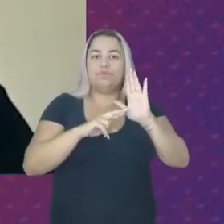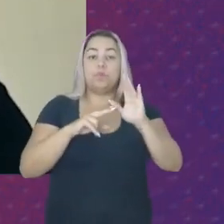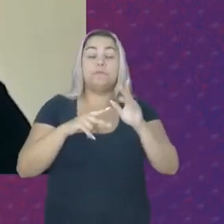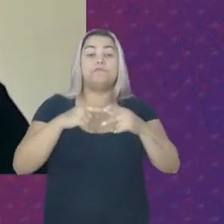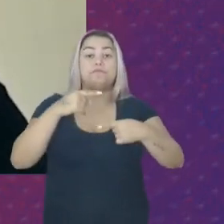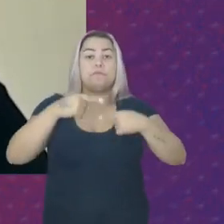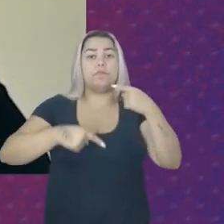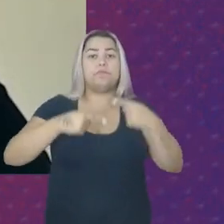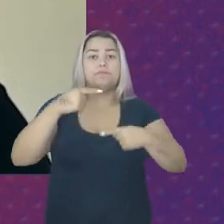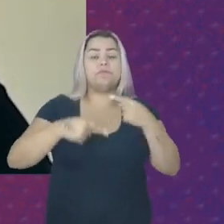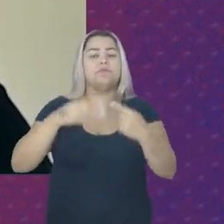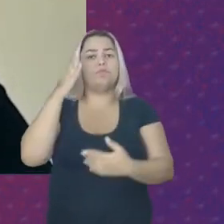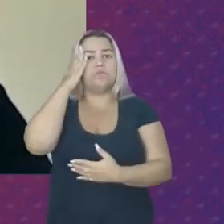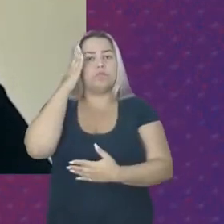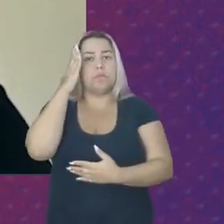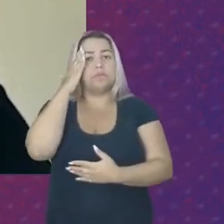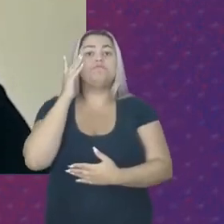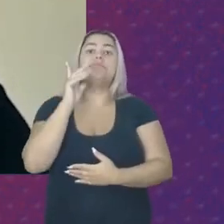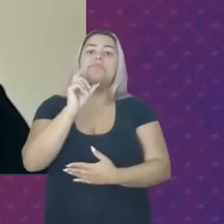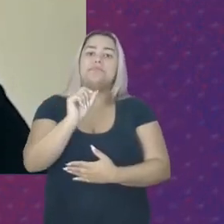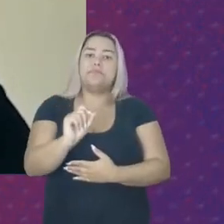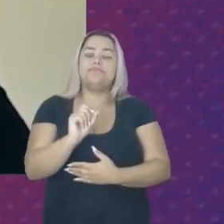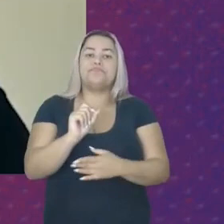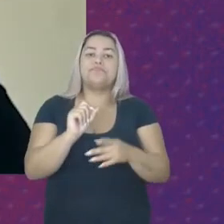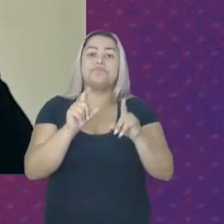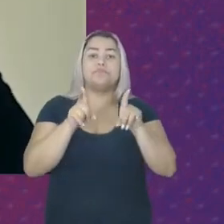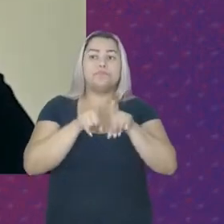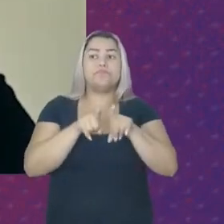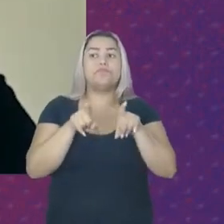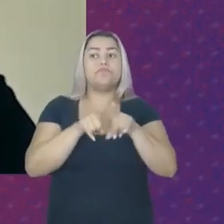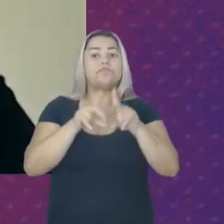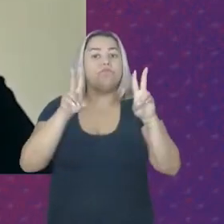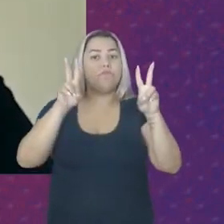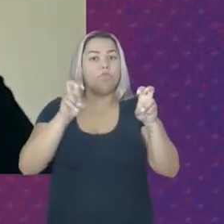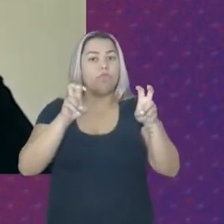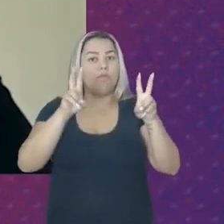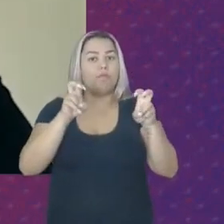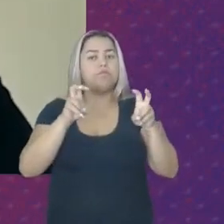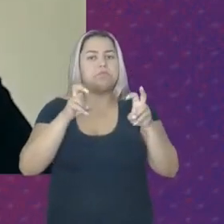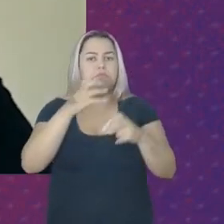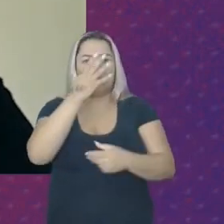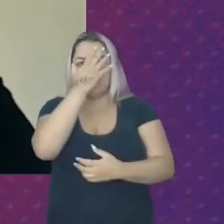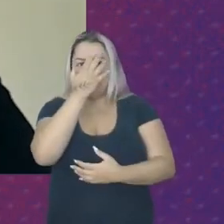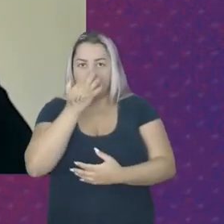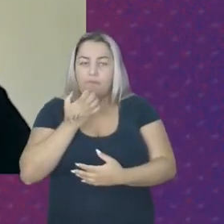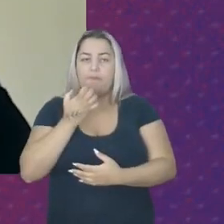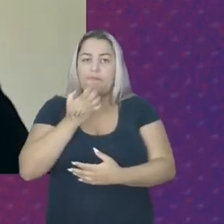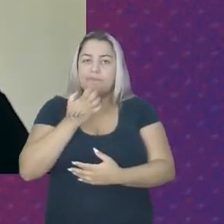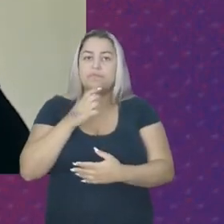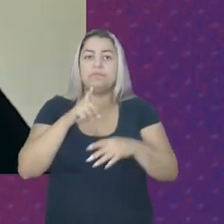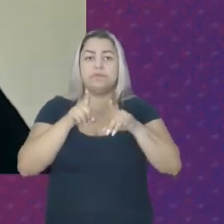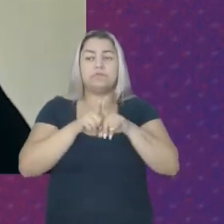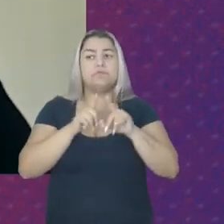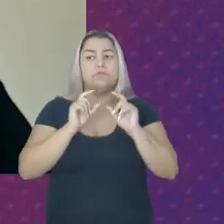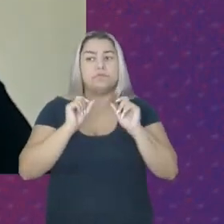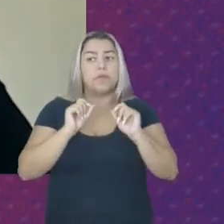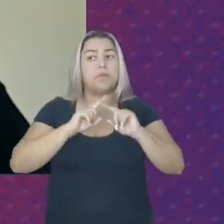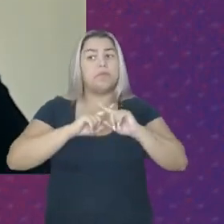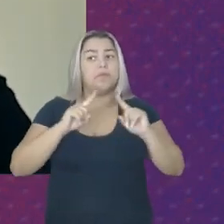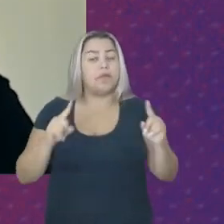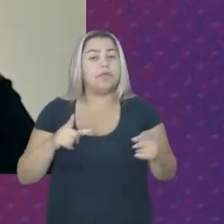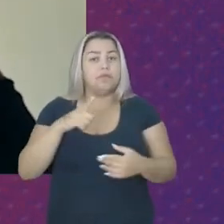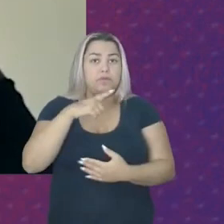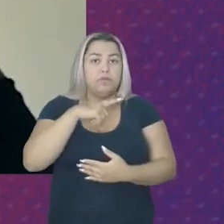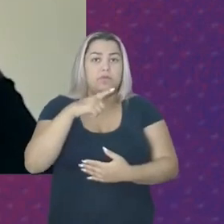né? Sabendo que a gente pode tratar de assuntos muito severos, assuntos importantes e densos, mas que a gente tem